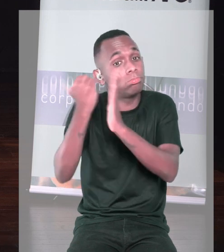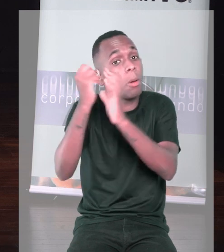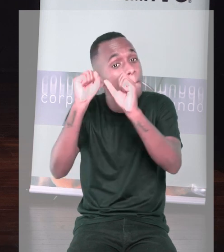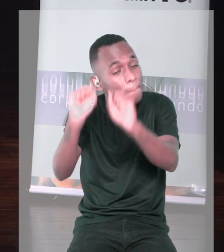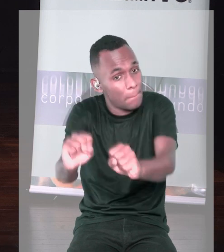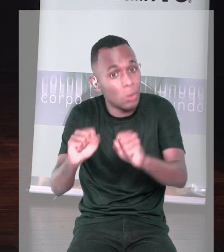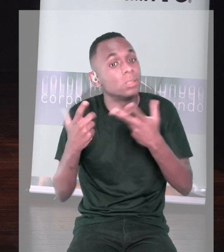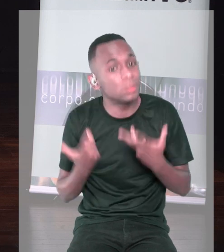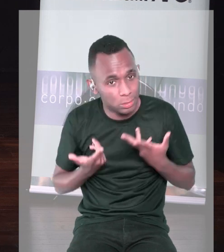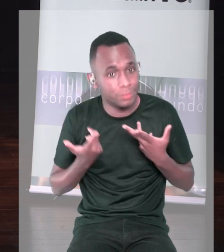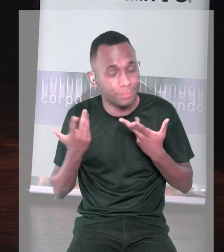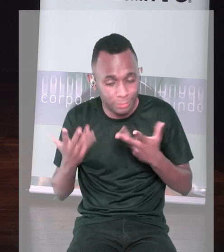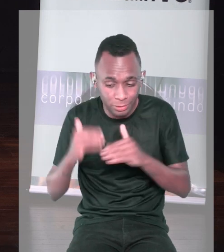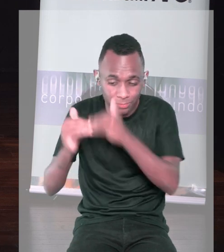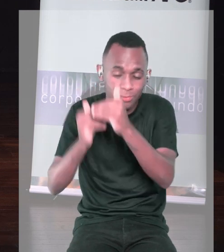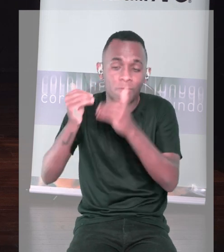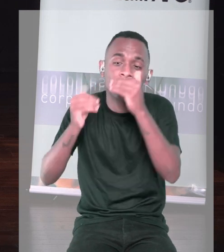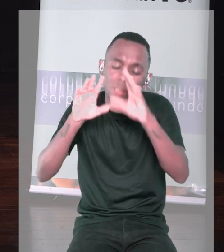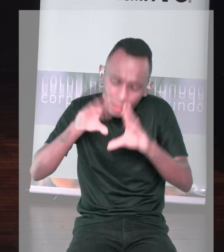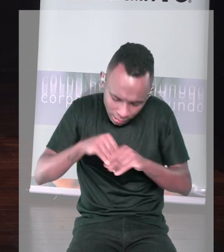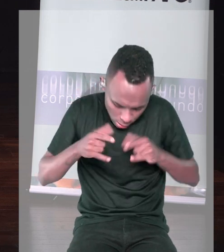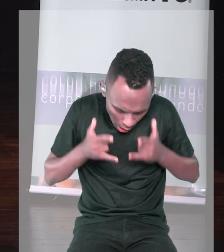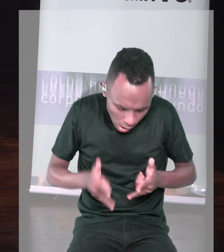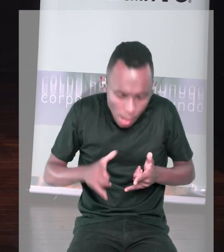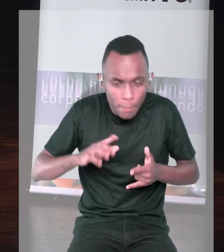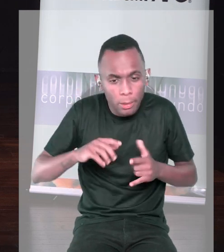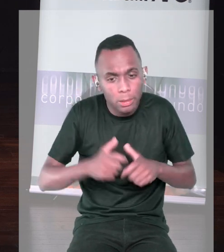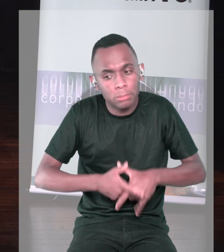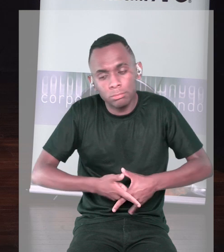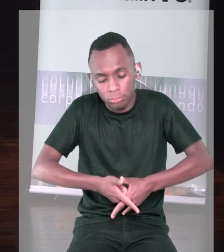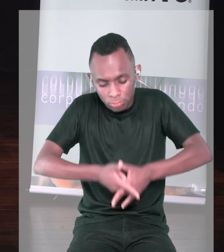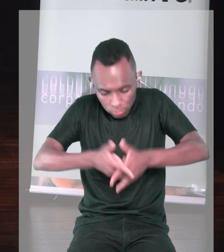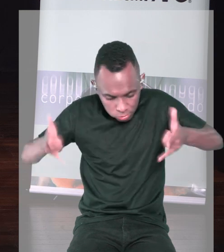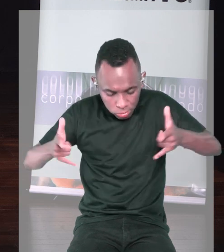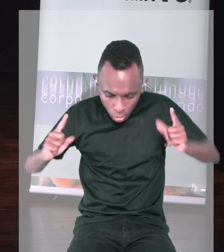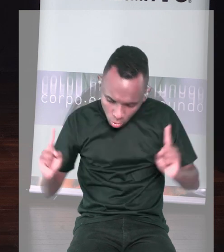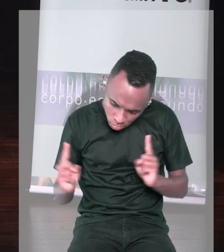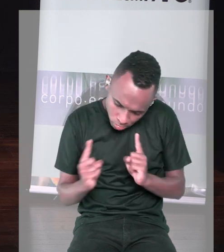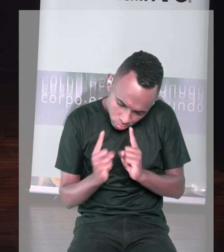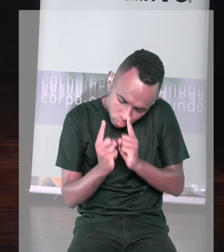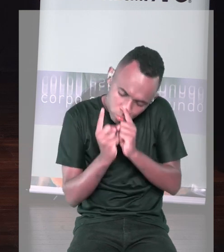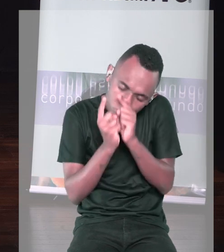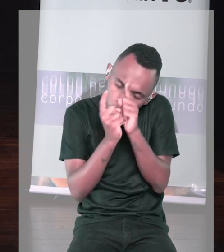larga e mais relvosa, roçando em cada poro o céu do corpo.